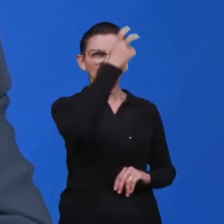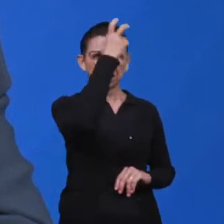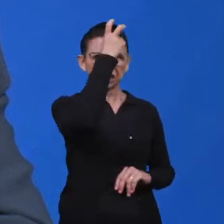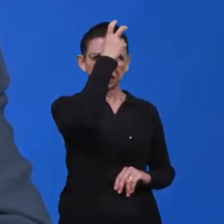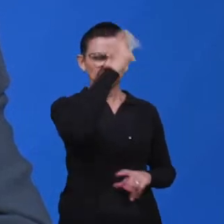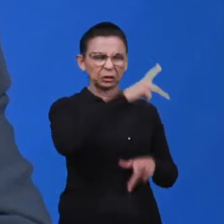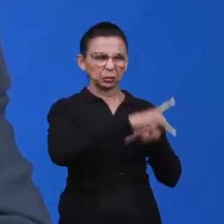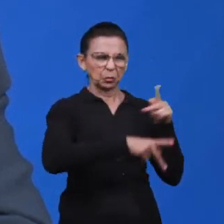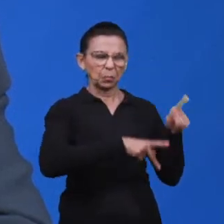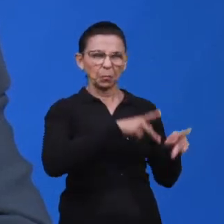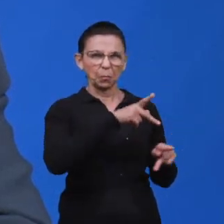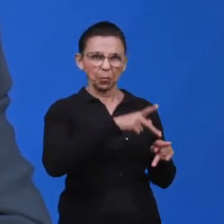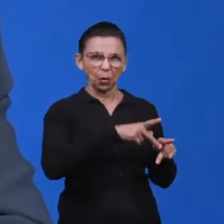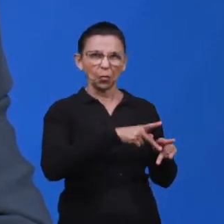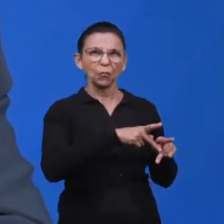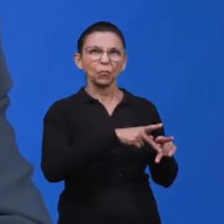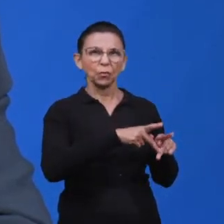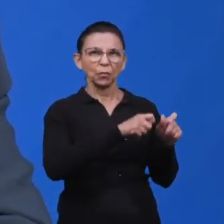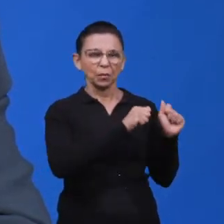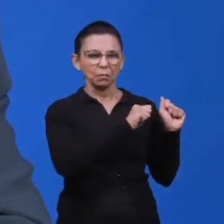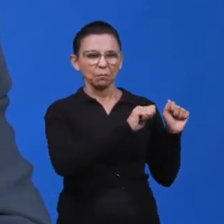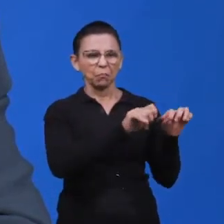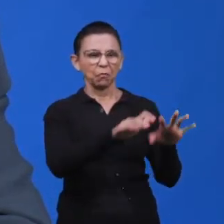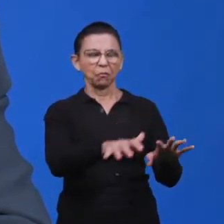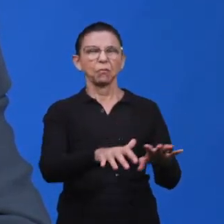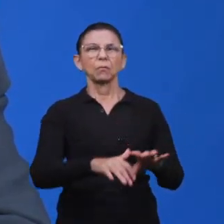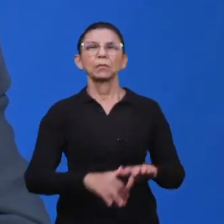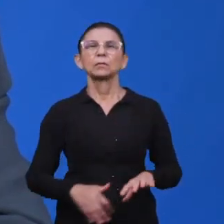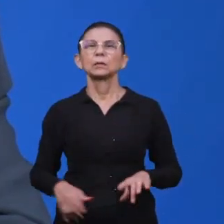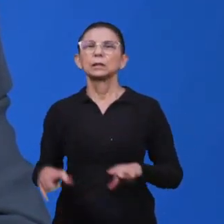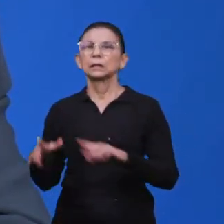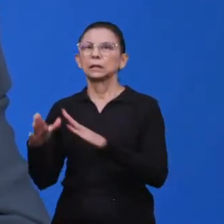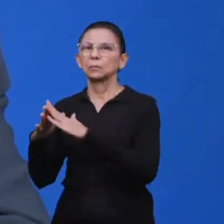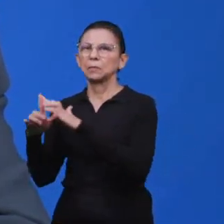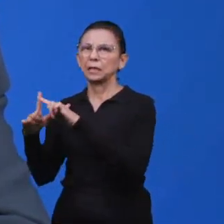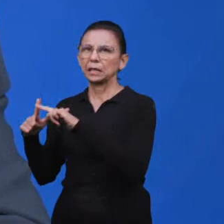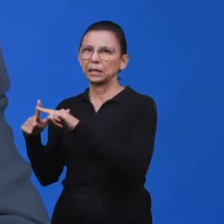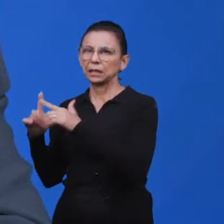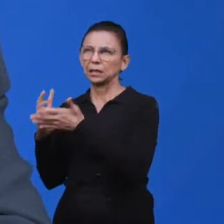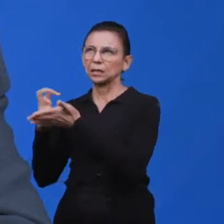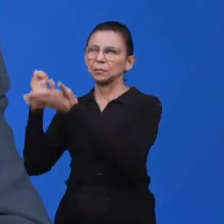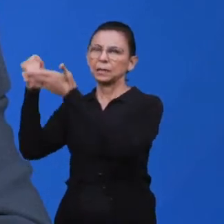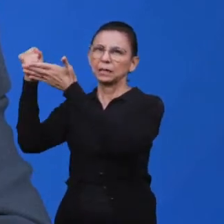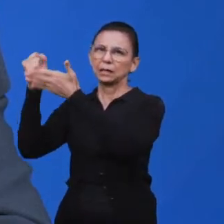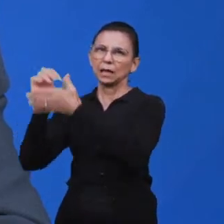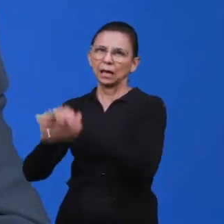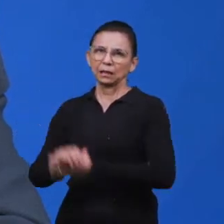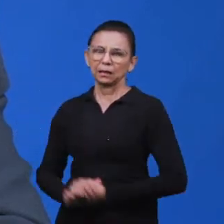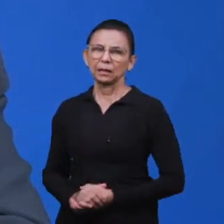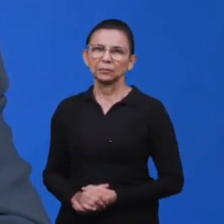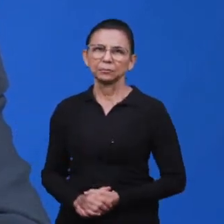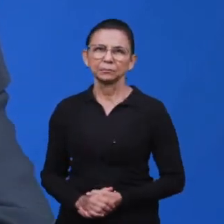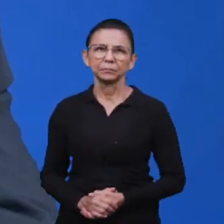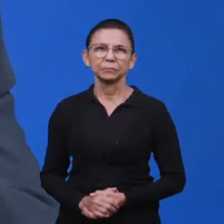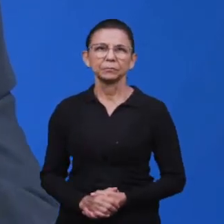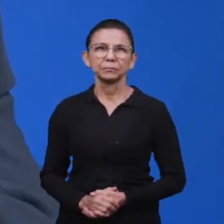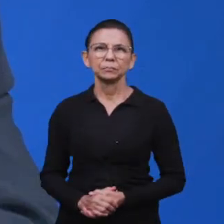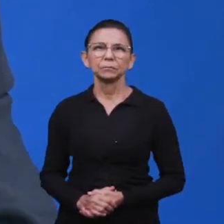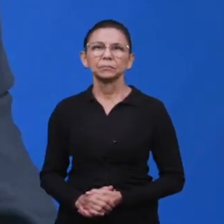saiu dali com o povo de Israel. Também com a igreja sairá deste mundo aquilo que é mais precioso, prata e ouro, ou